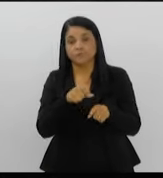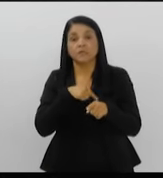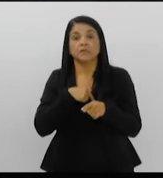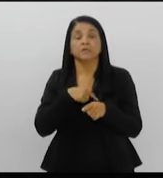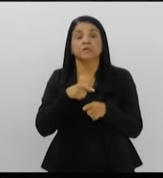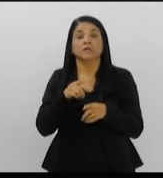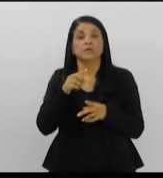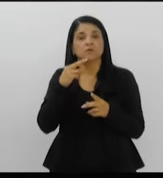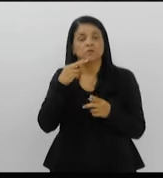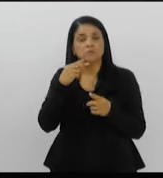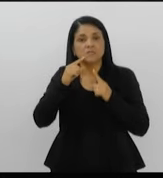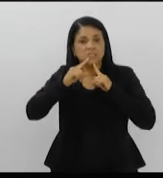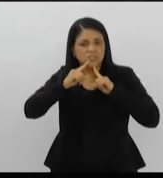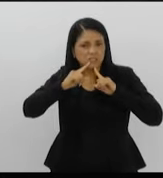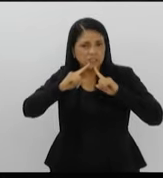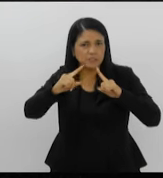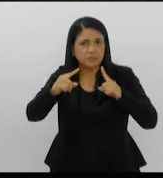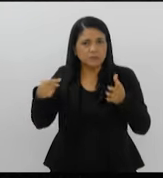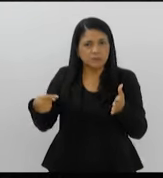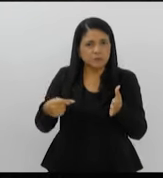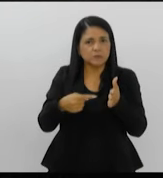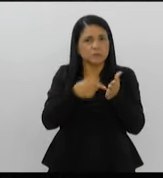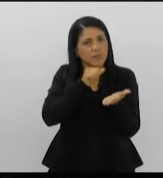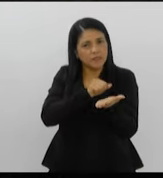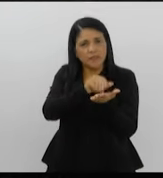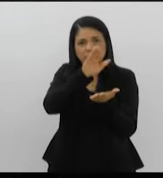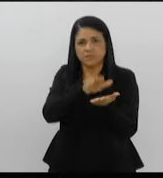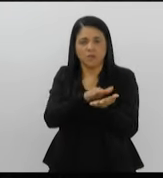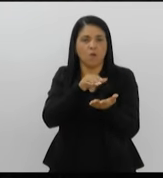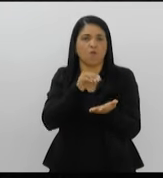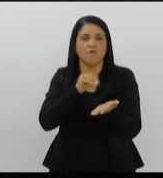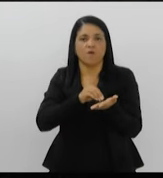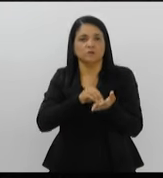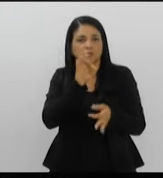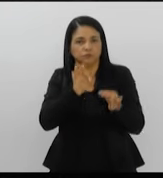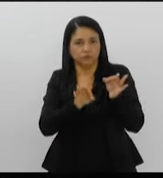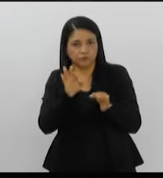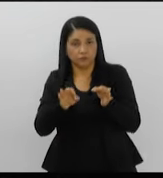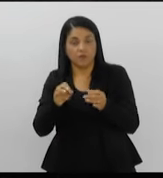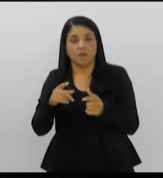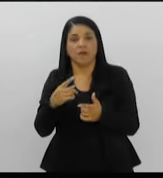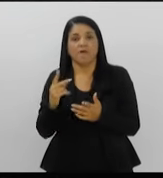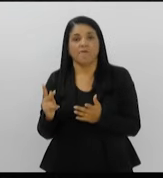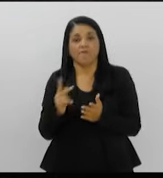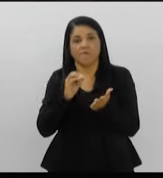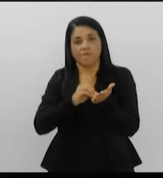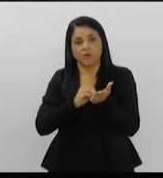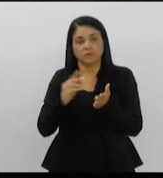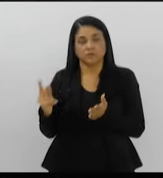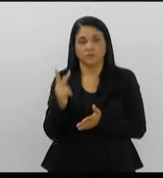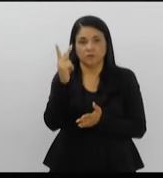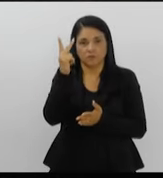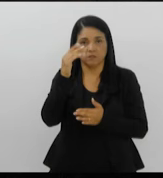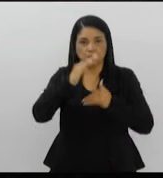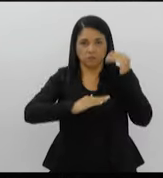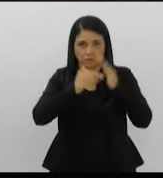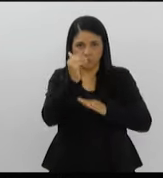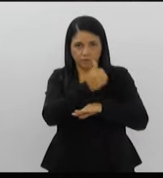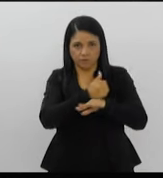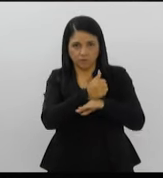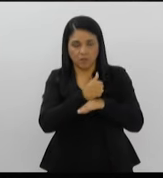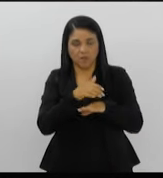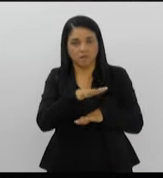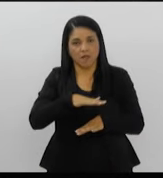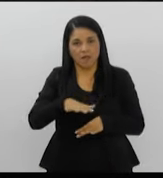os escândalos, as demissões injustas e a desvalorização dos profissionais de